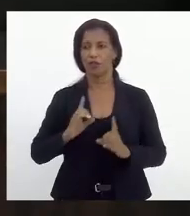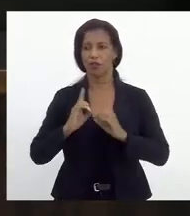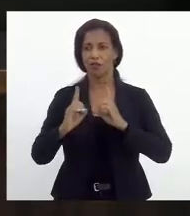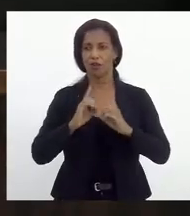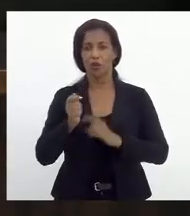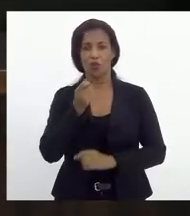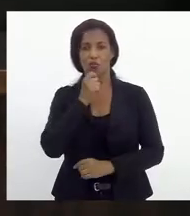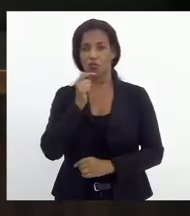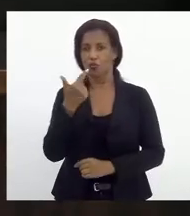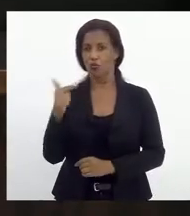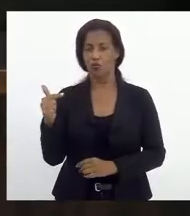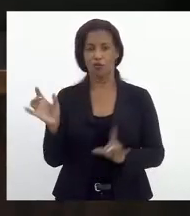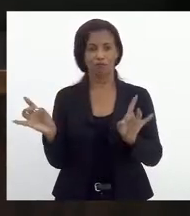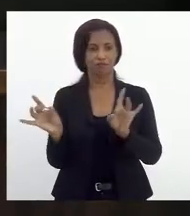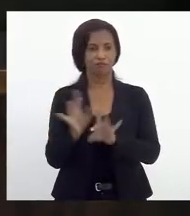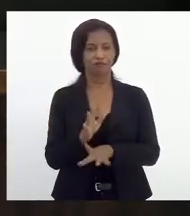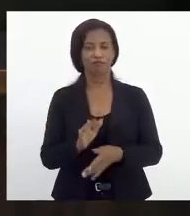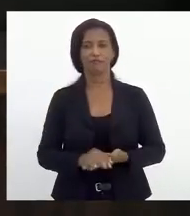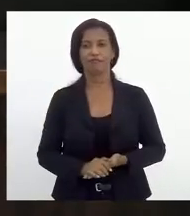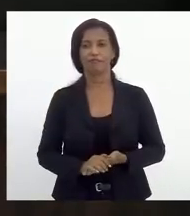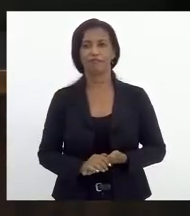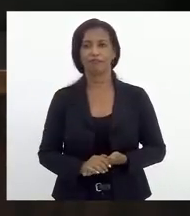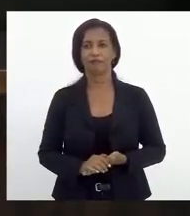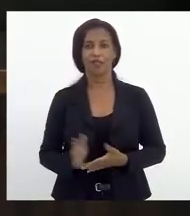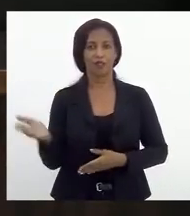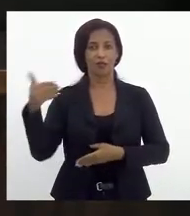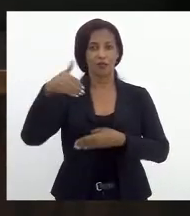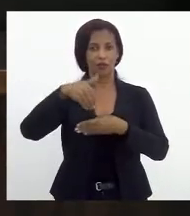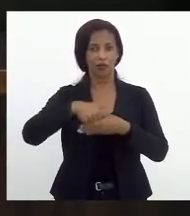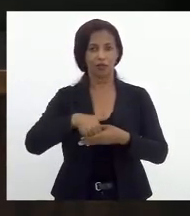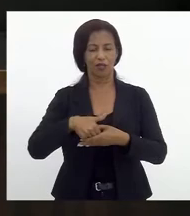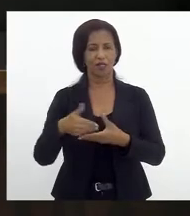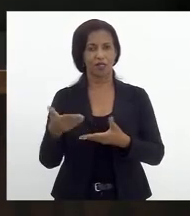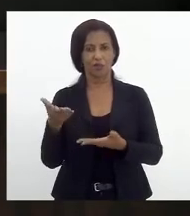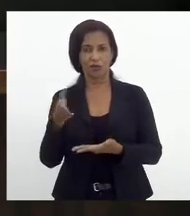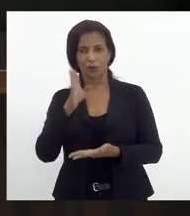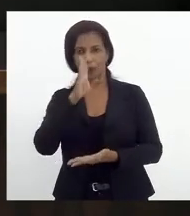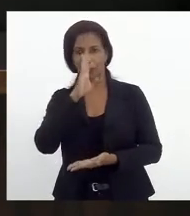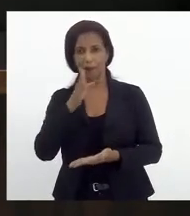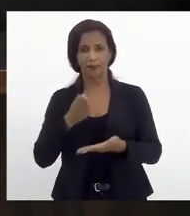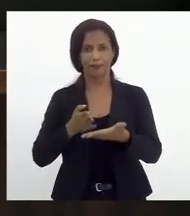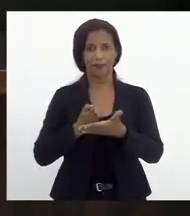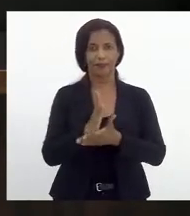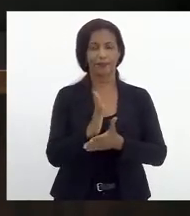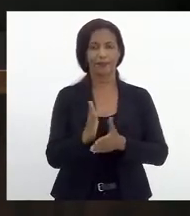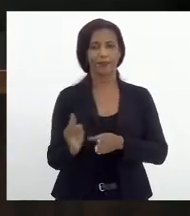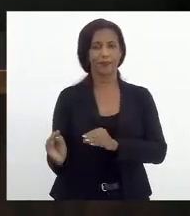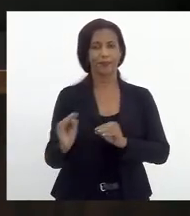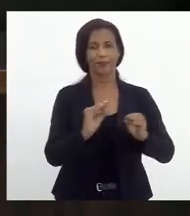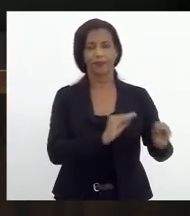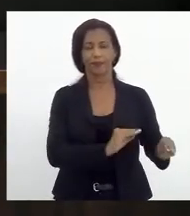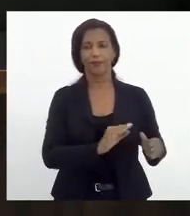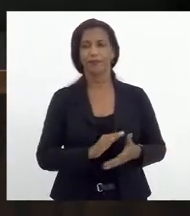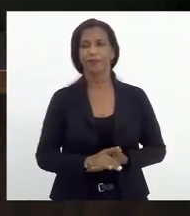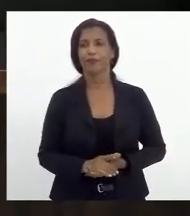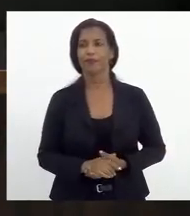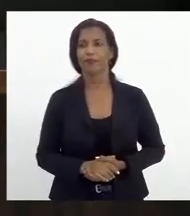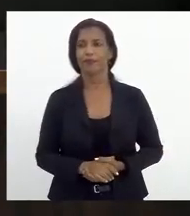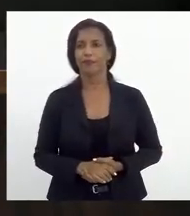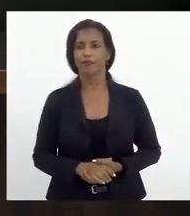Não havendo quem queira discutir, encerrada a discussão. Em votação. Senhores que aprovam, permaneçam como estão. Aprovado, vai autógrafo.